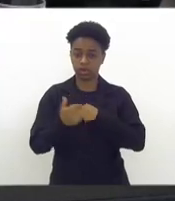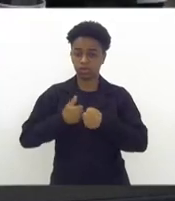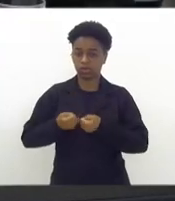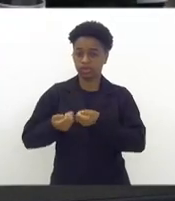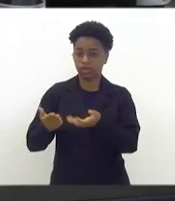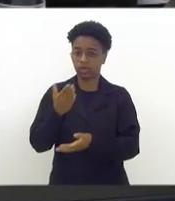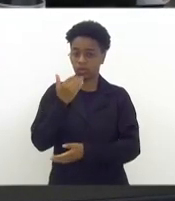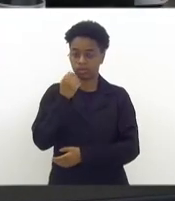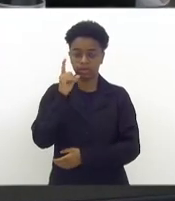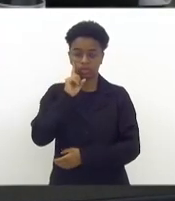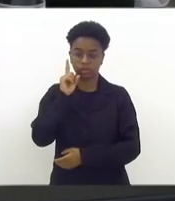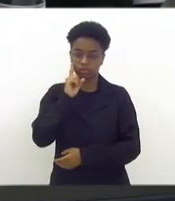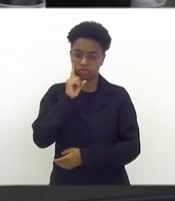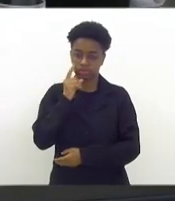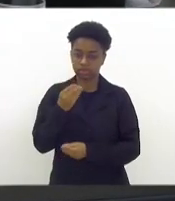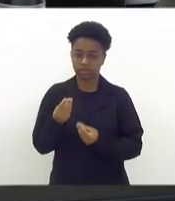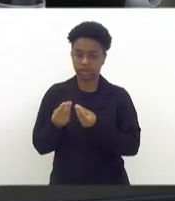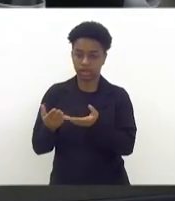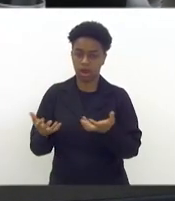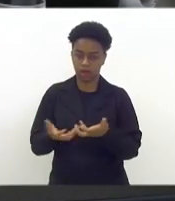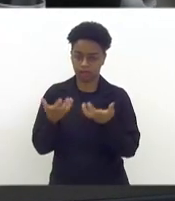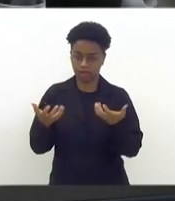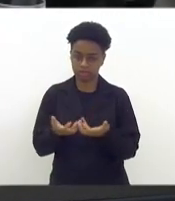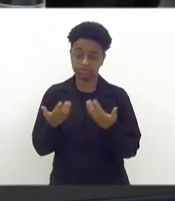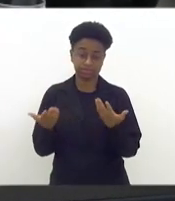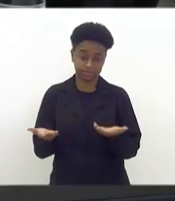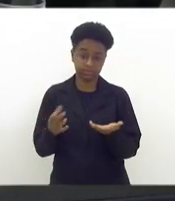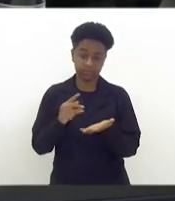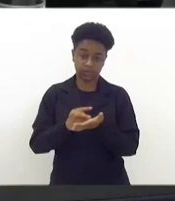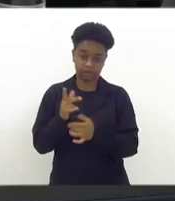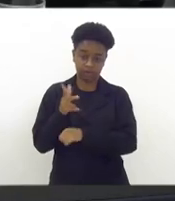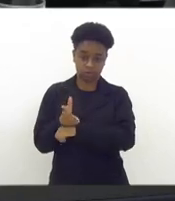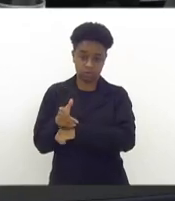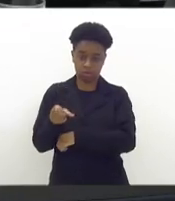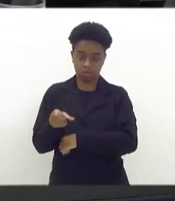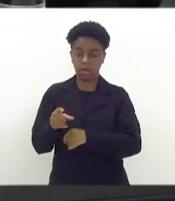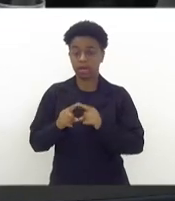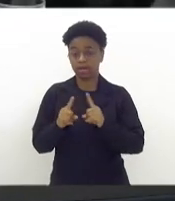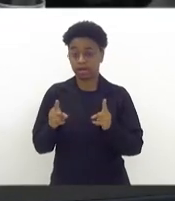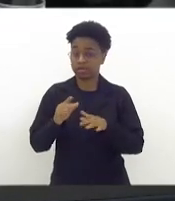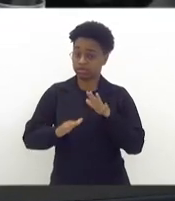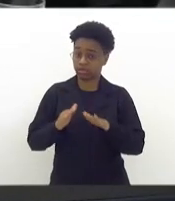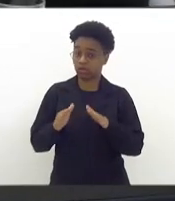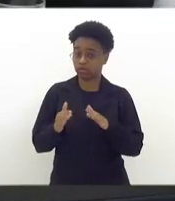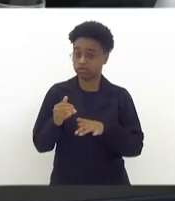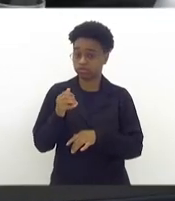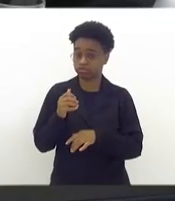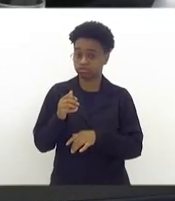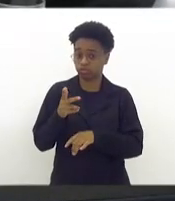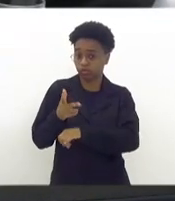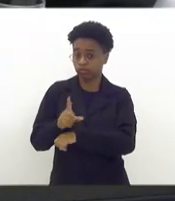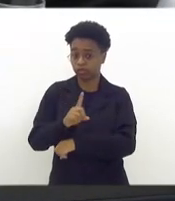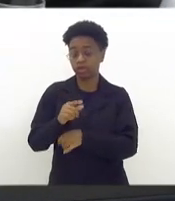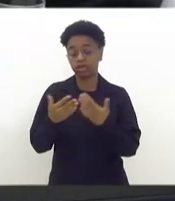com alfacezinha. E, nesse caso, até foi filmado. Mas poderia não ter sido. Né? Então,